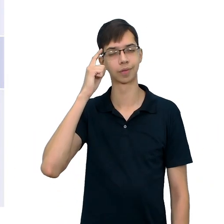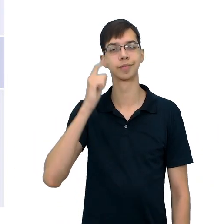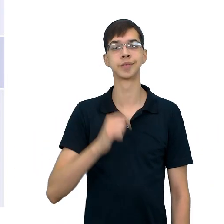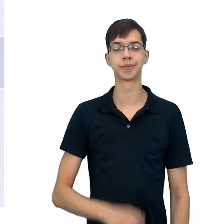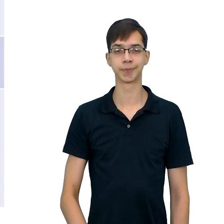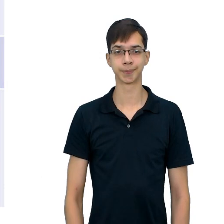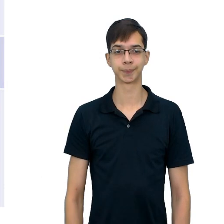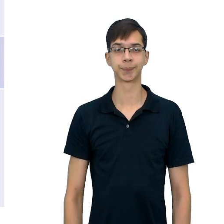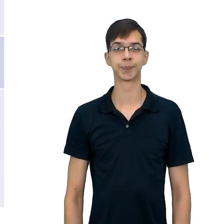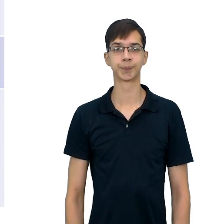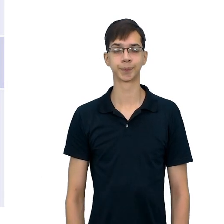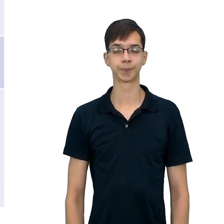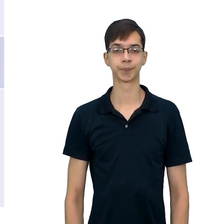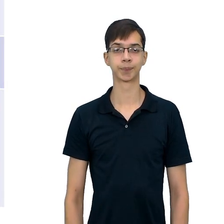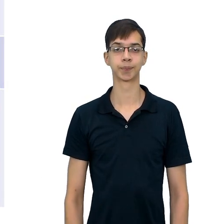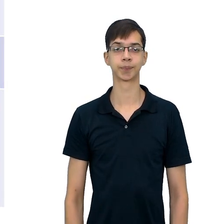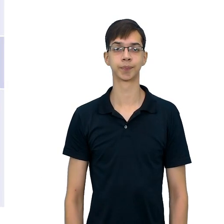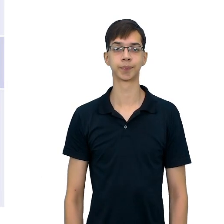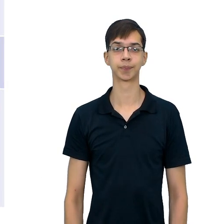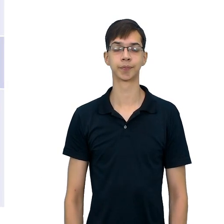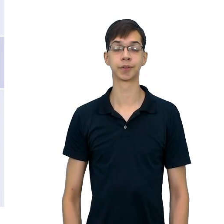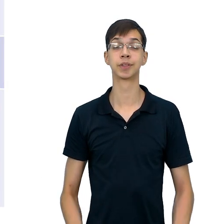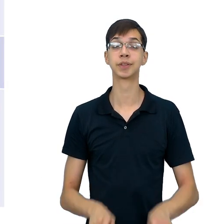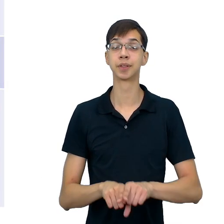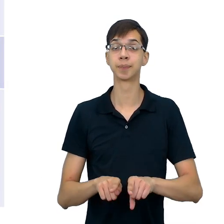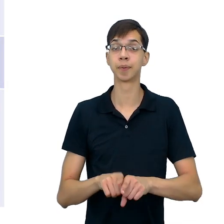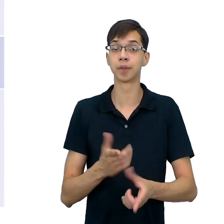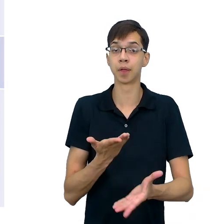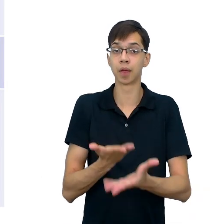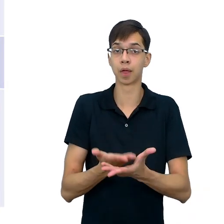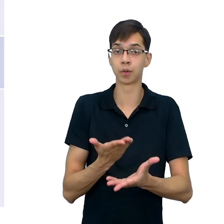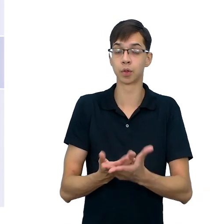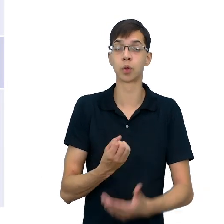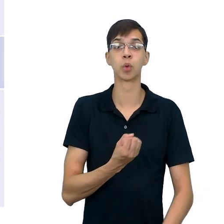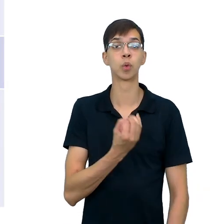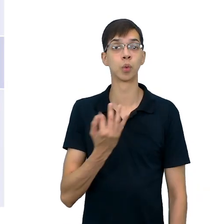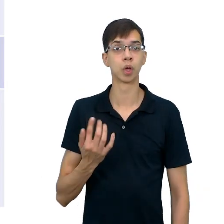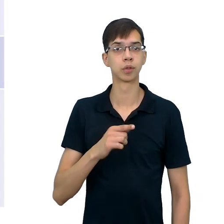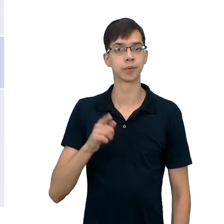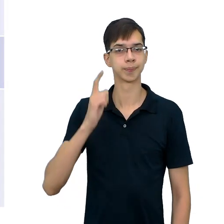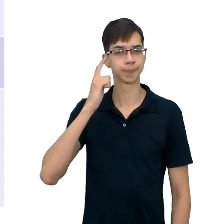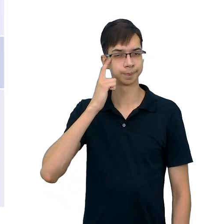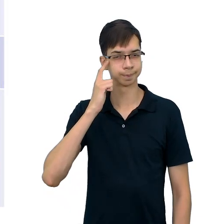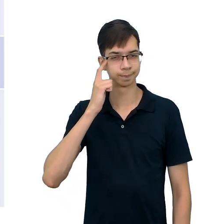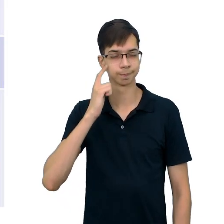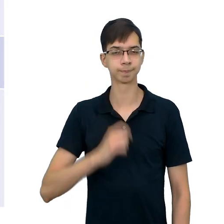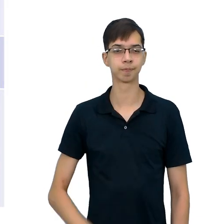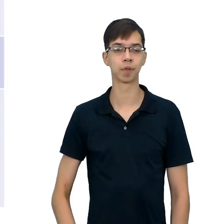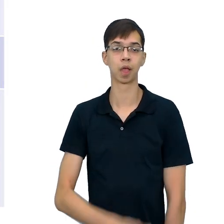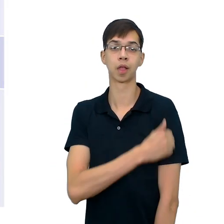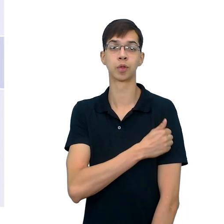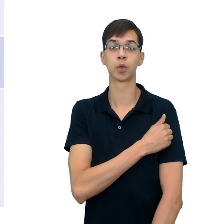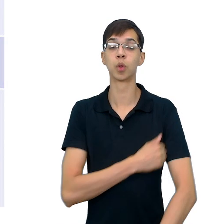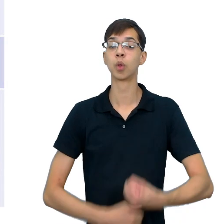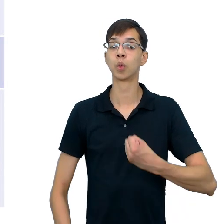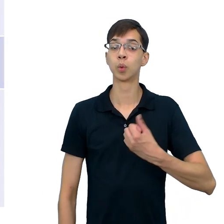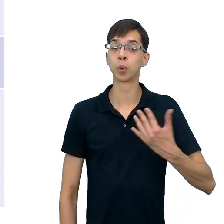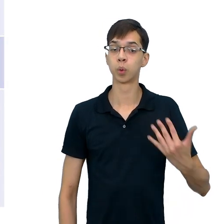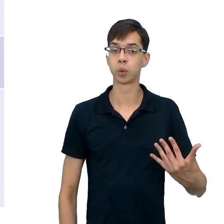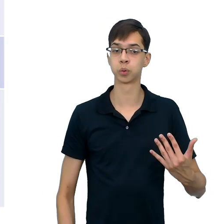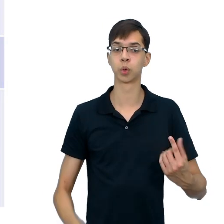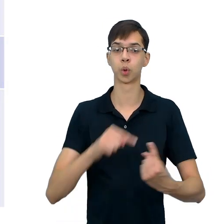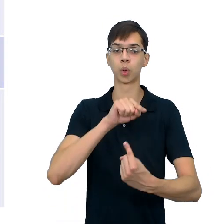a rotação por estações, a quantidade de aulas, né, a quantidade de alunos, os objetivos